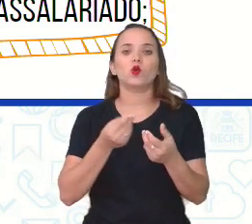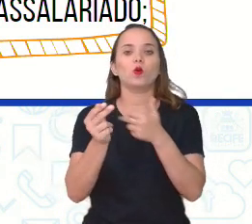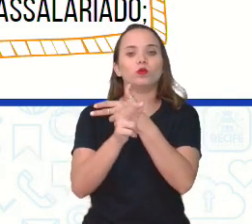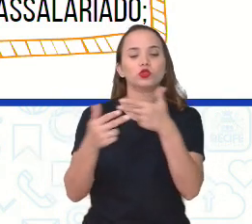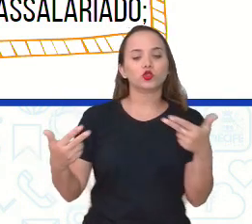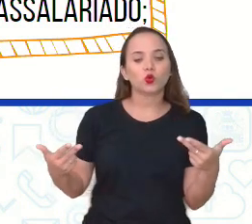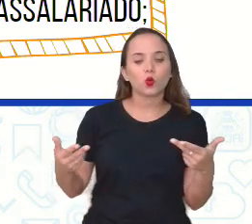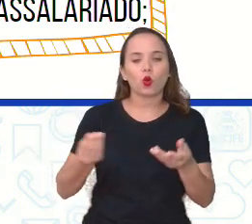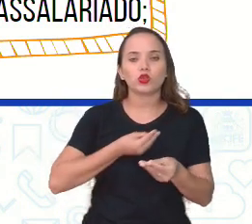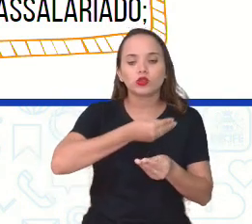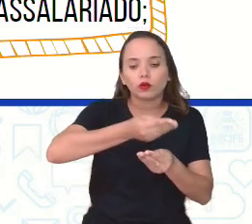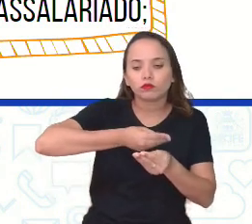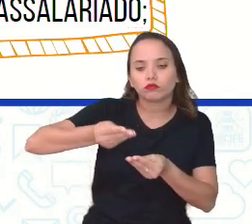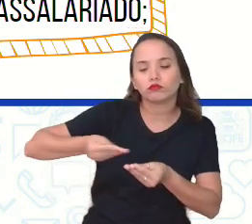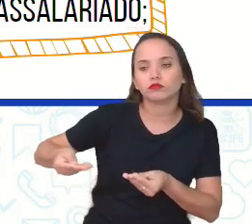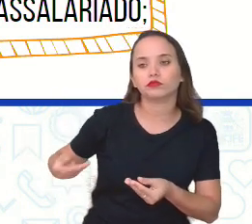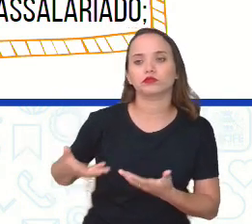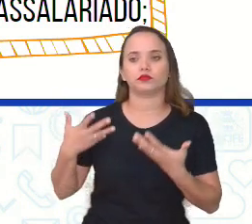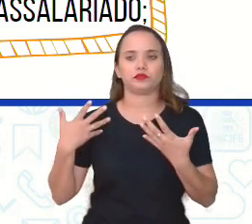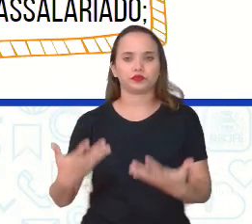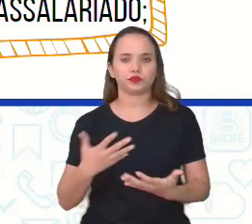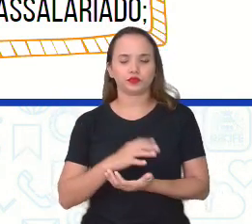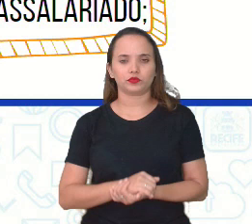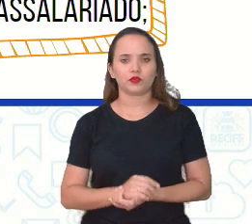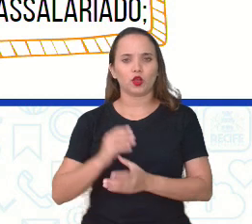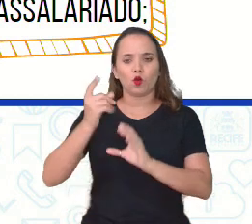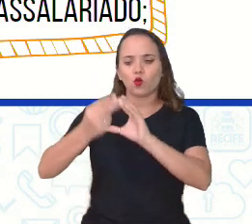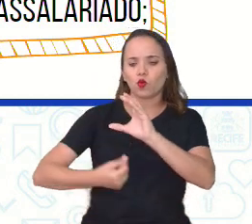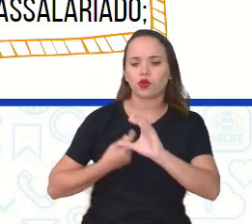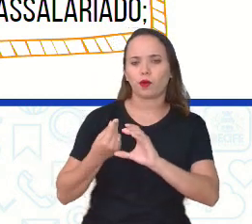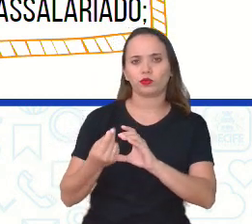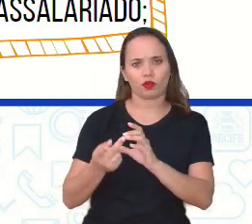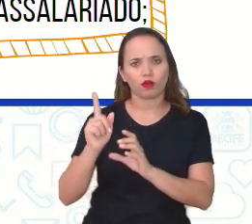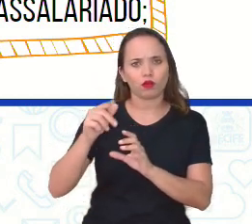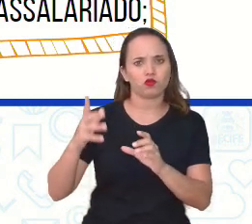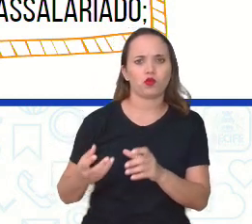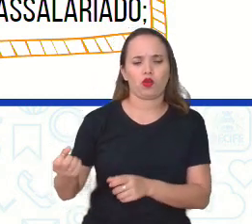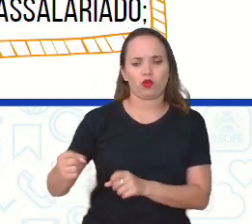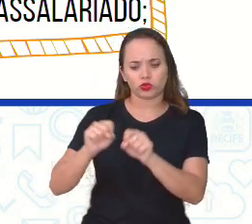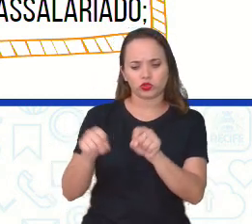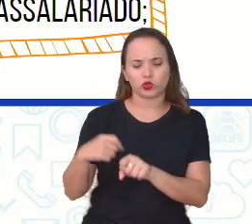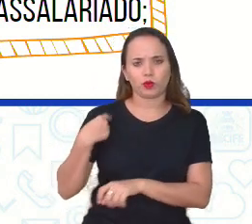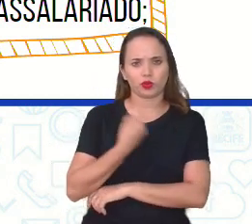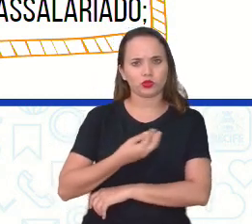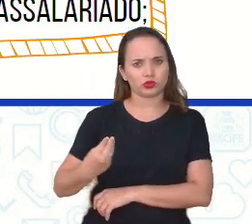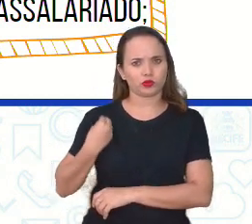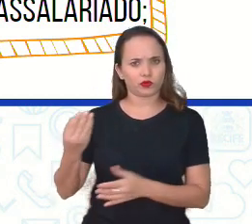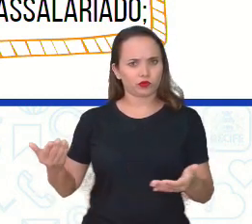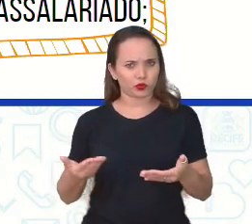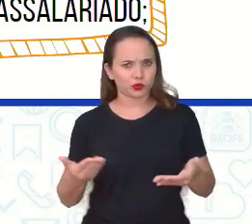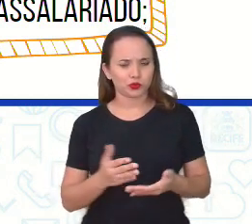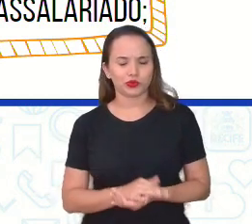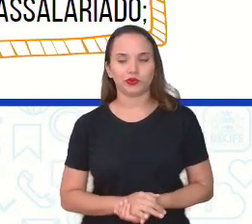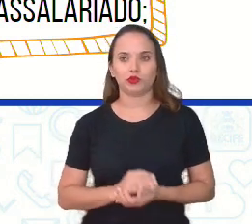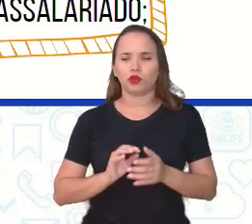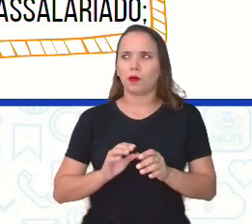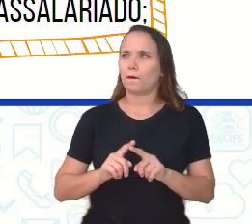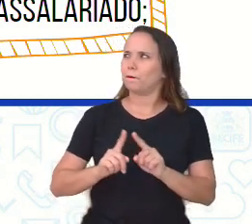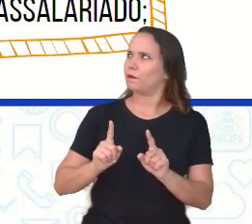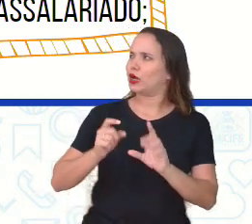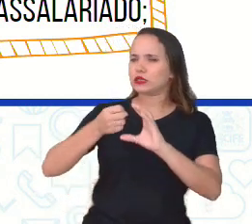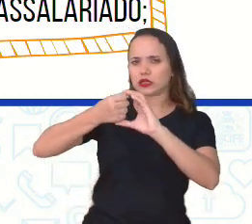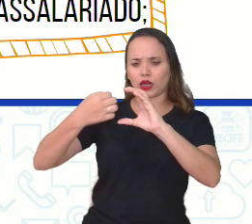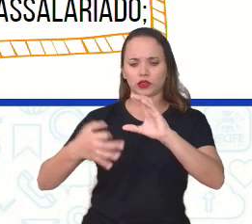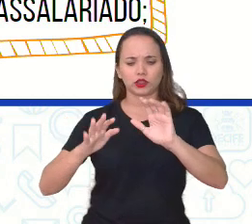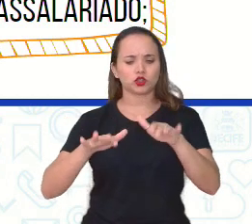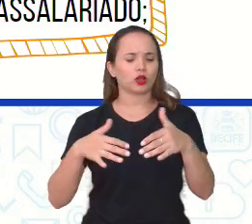são distribuídos. Então, o capitalismo é o sistema que a gente vive. E quais as características desse sistema?